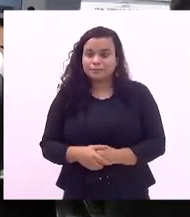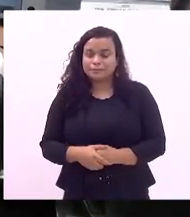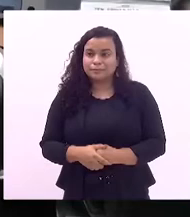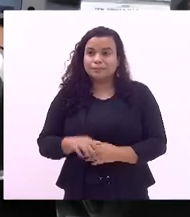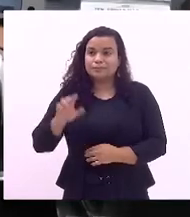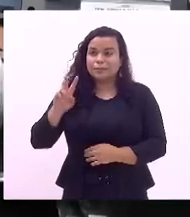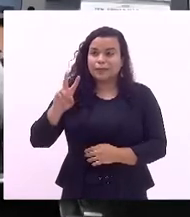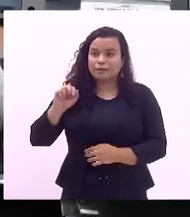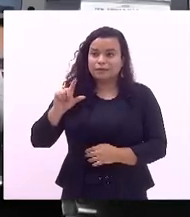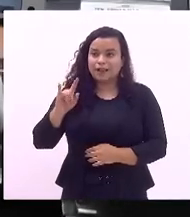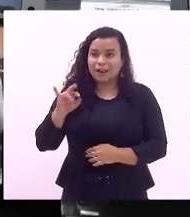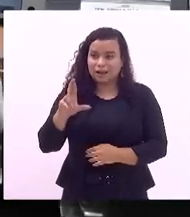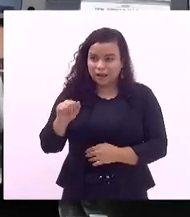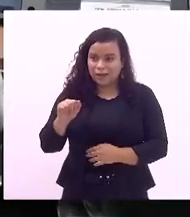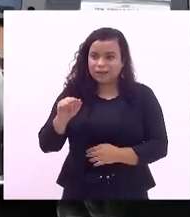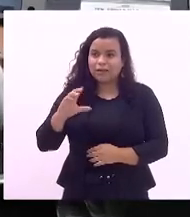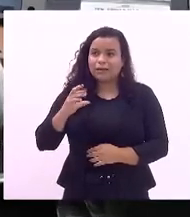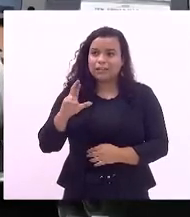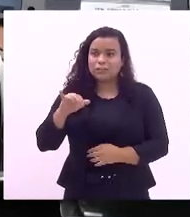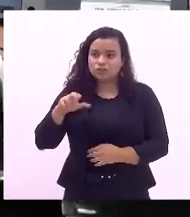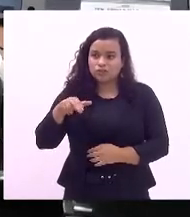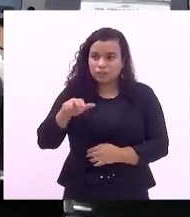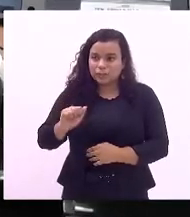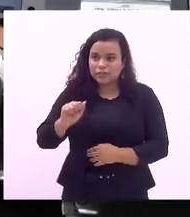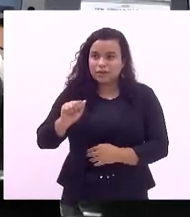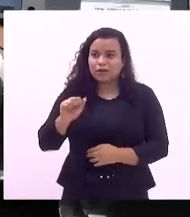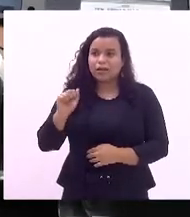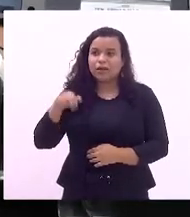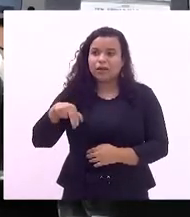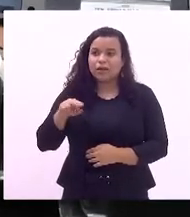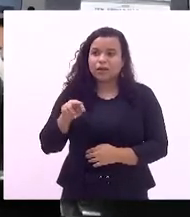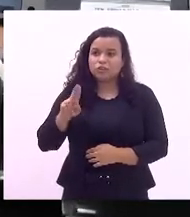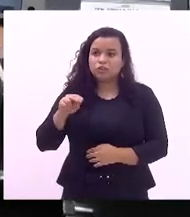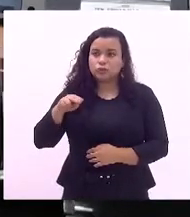Oi Valéria Cristina Antunes Thomé